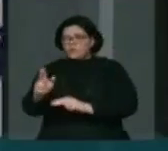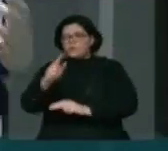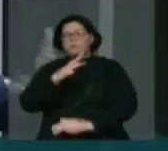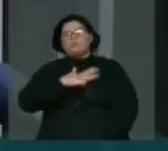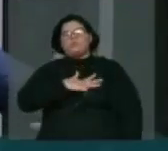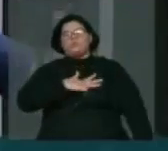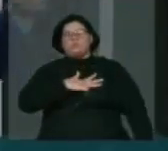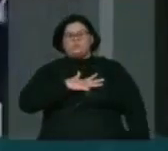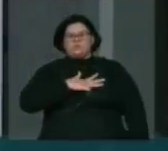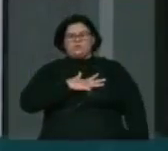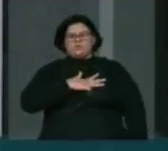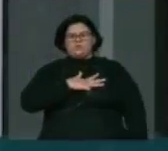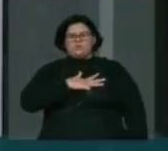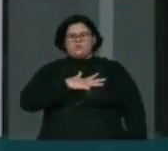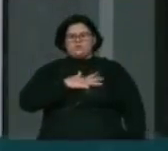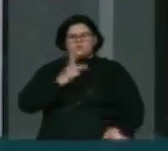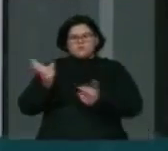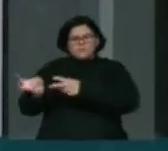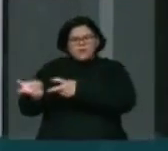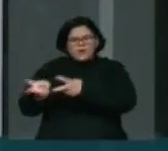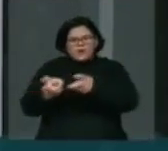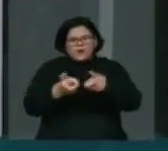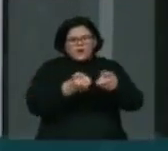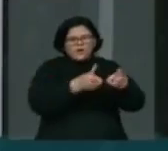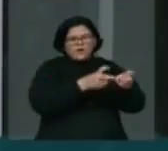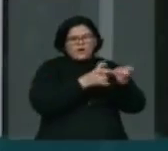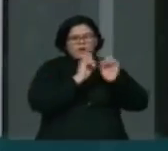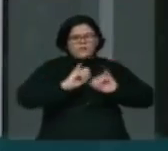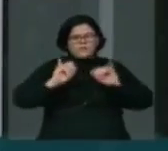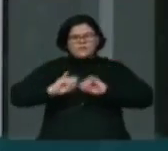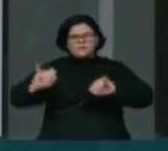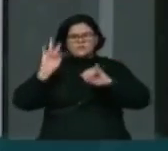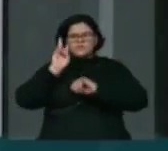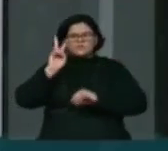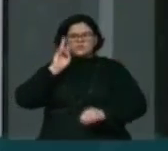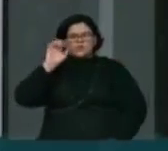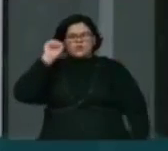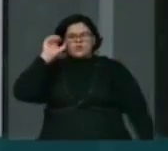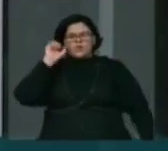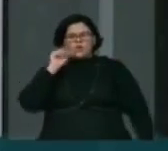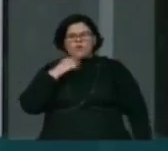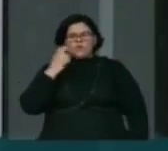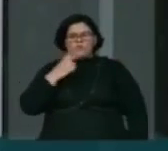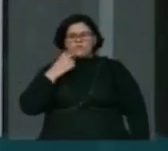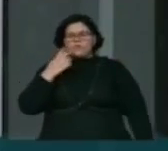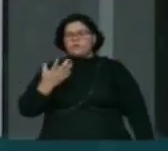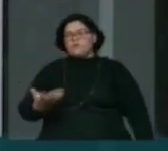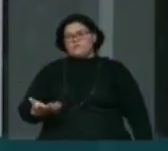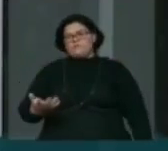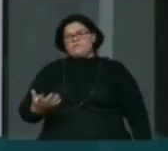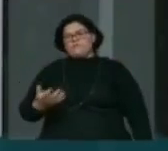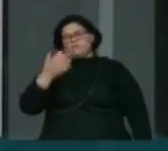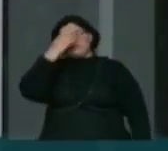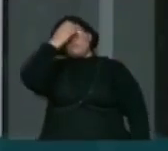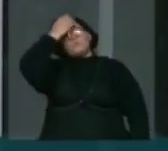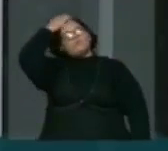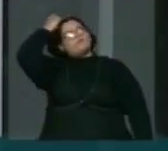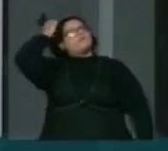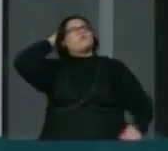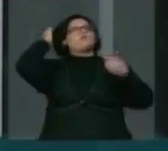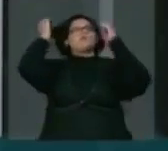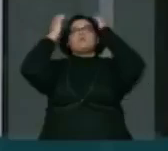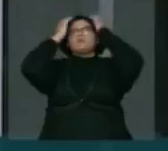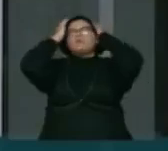de puxar as informações da história oral. Então, o Brizola era um intuitivo genial, era